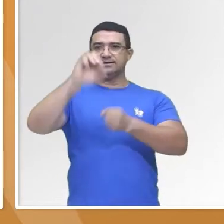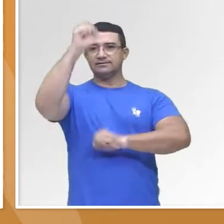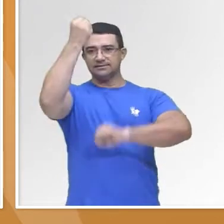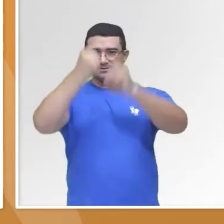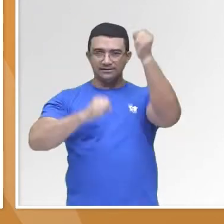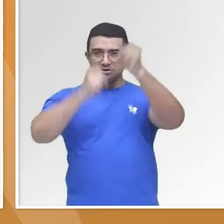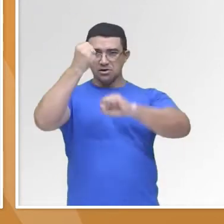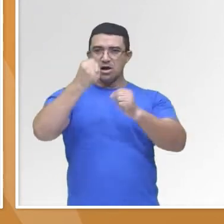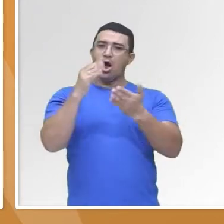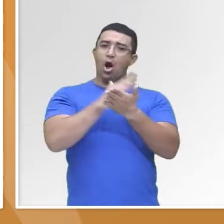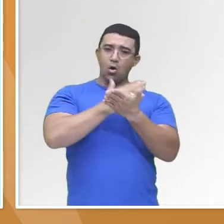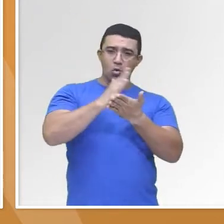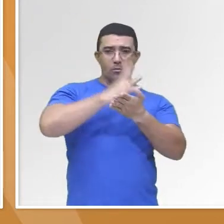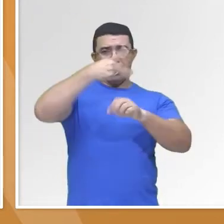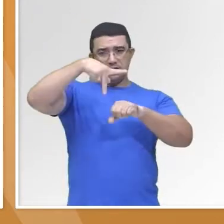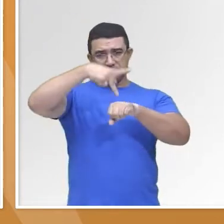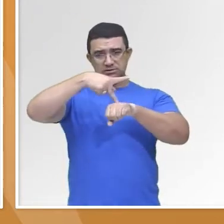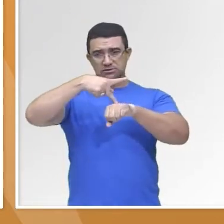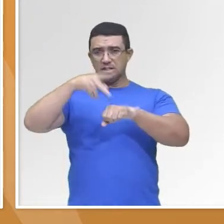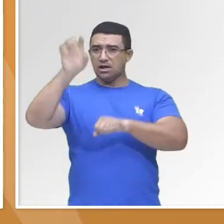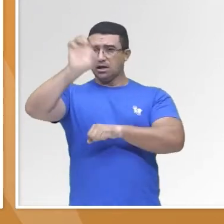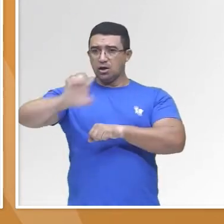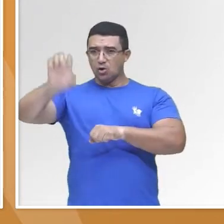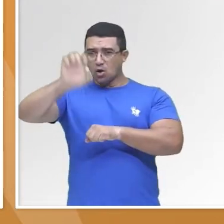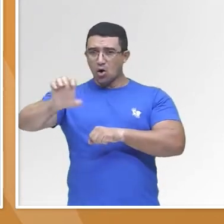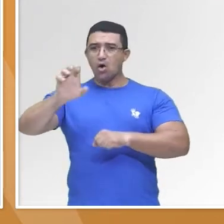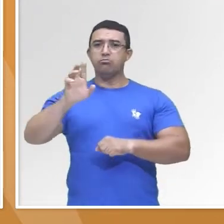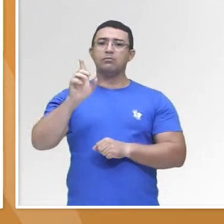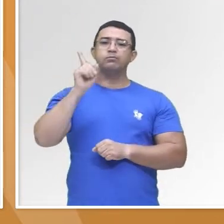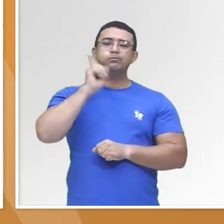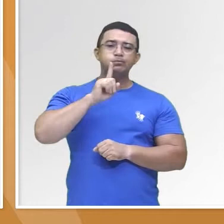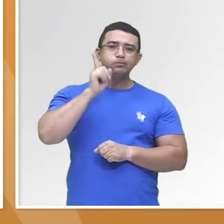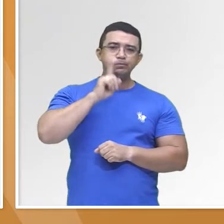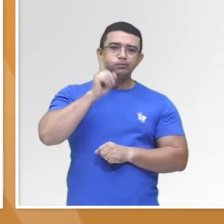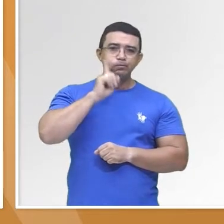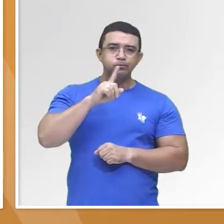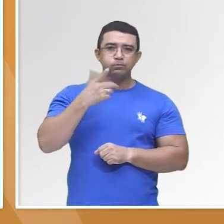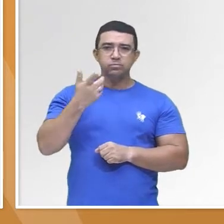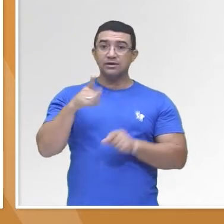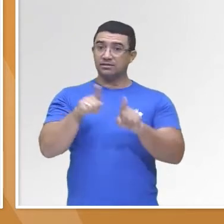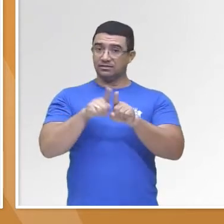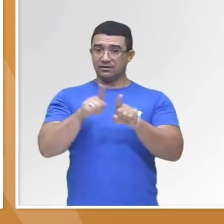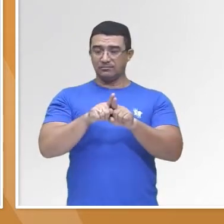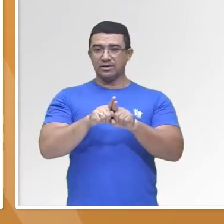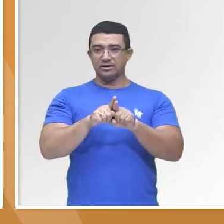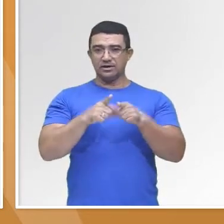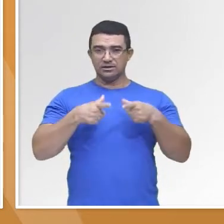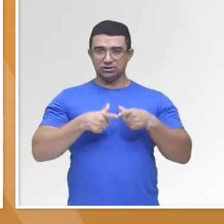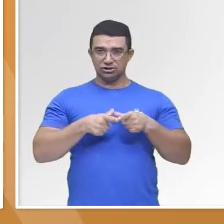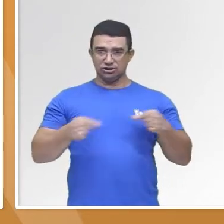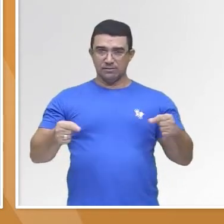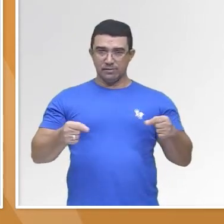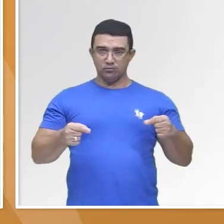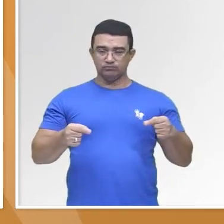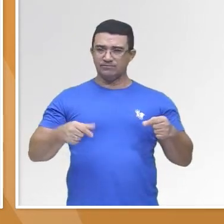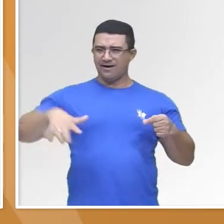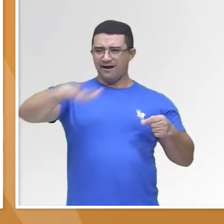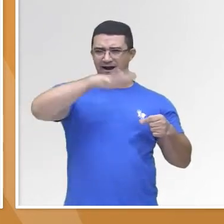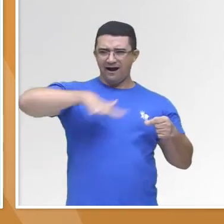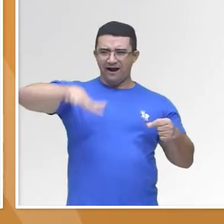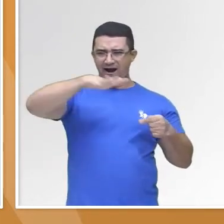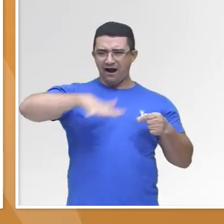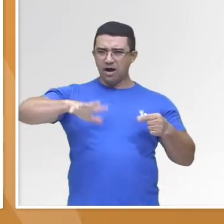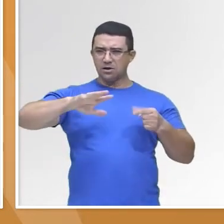países da Europa, tá? Os Estados Unidos e também o Japão. Essas áreas desenvolvidas